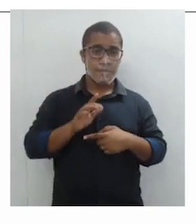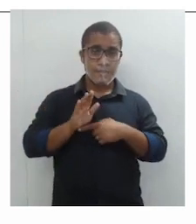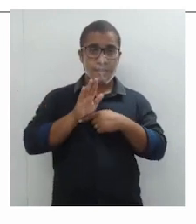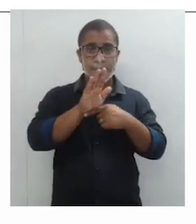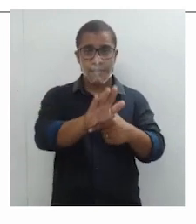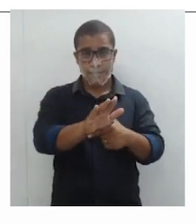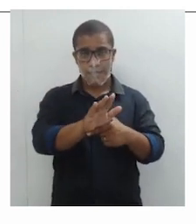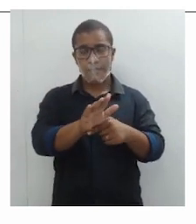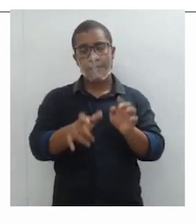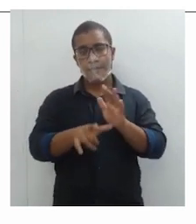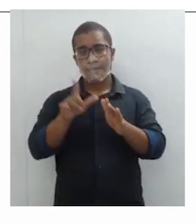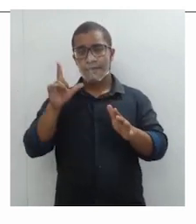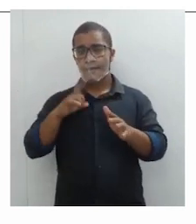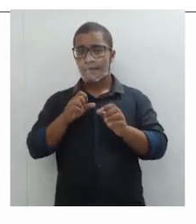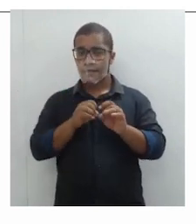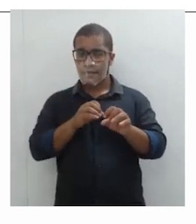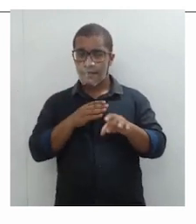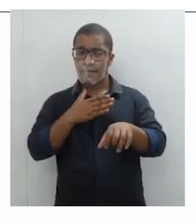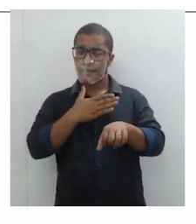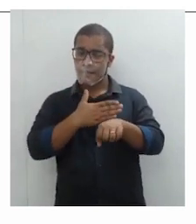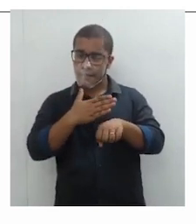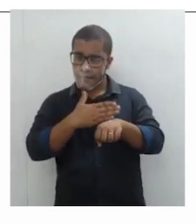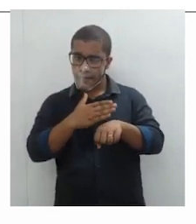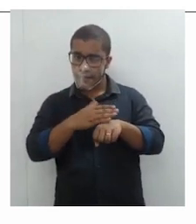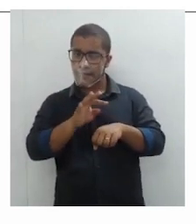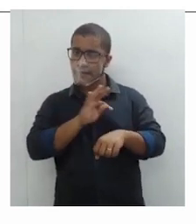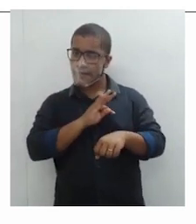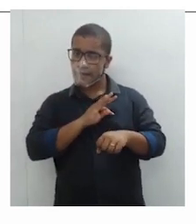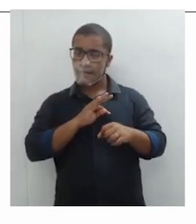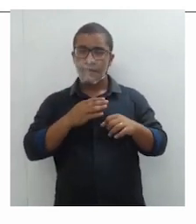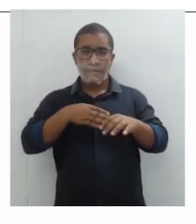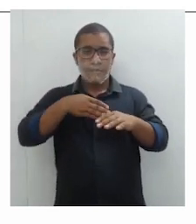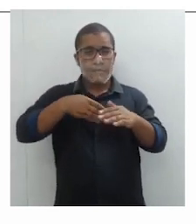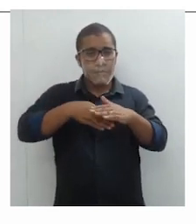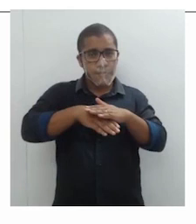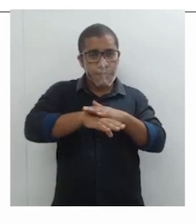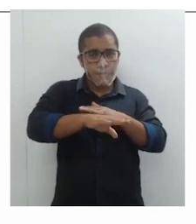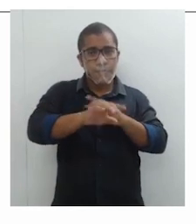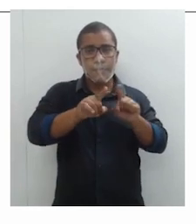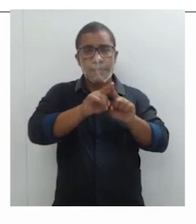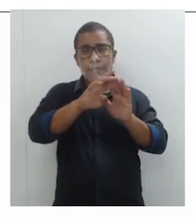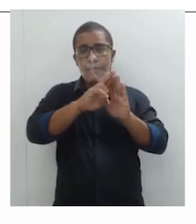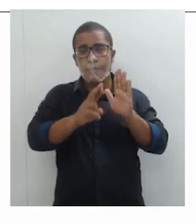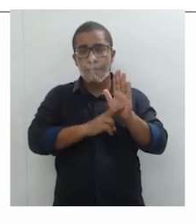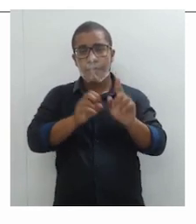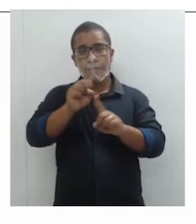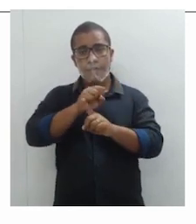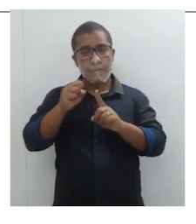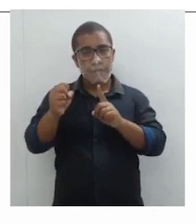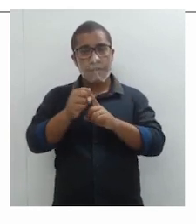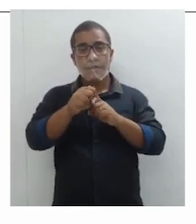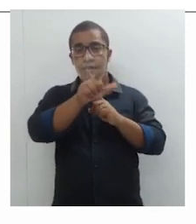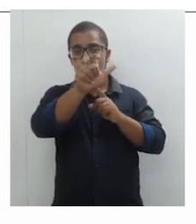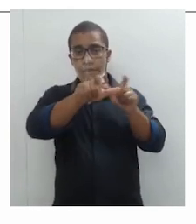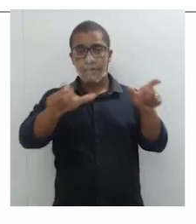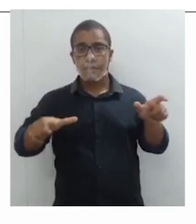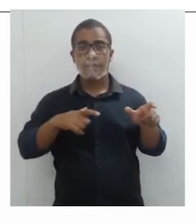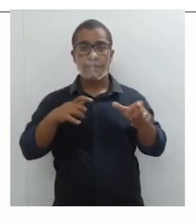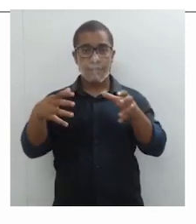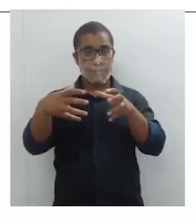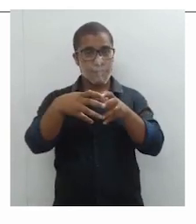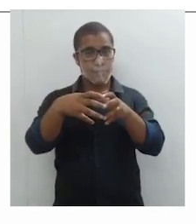que ensinarão técnicas costumes ritos e as regras sociais aos membros da tribo